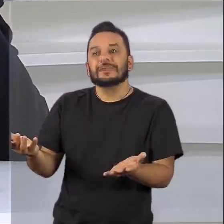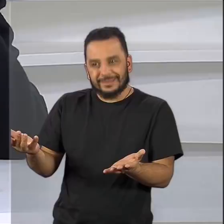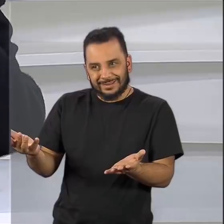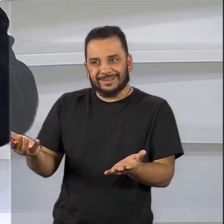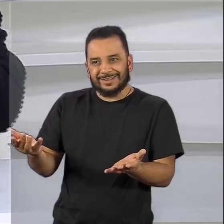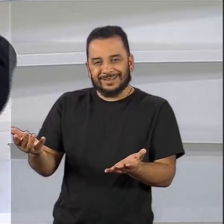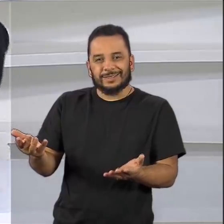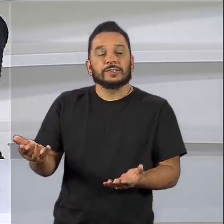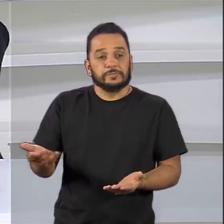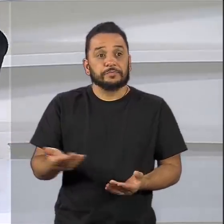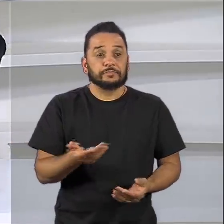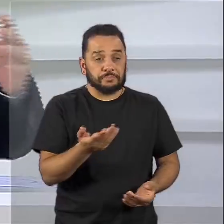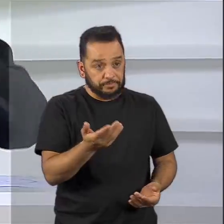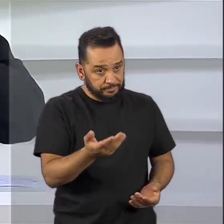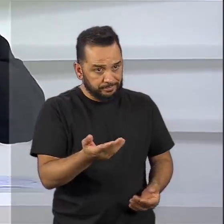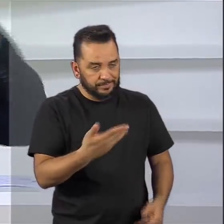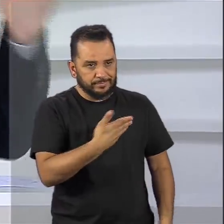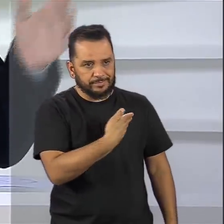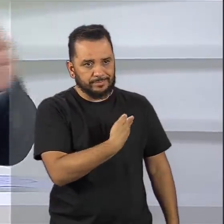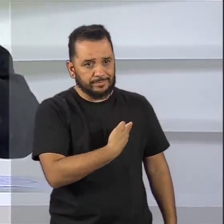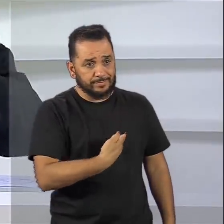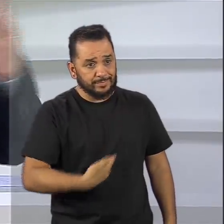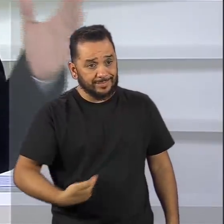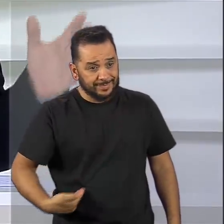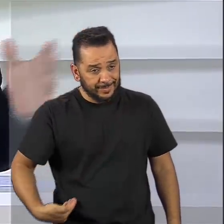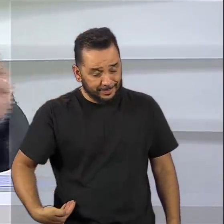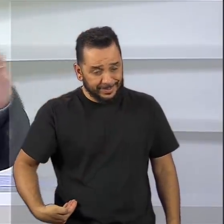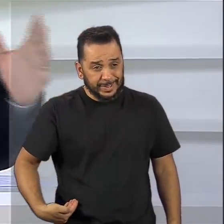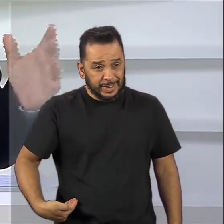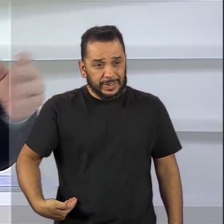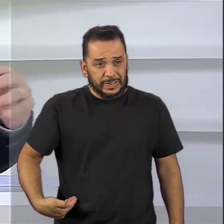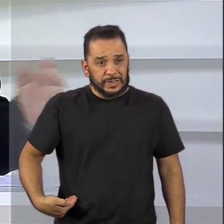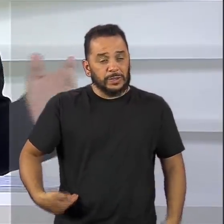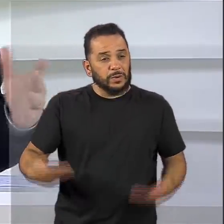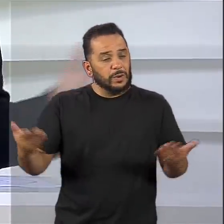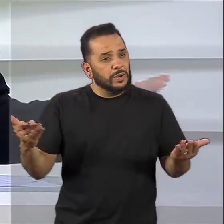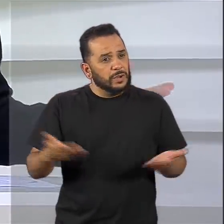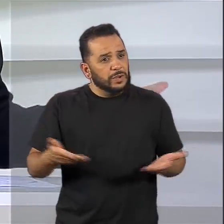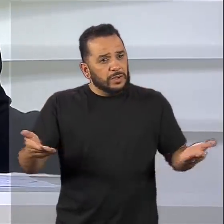de déficit. Né? O Estado disfuncional que existe